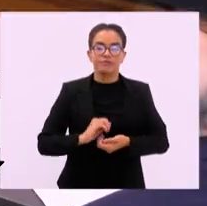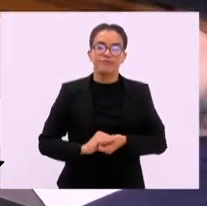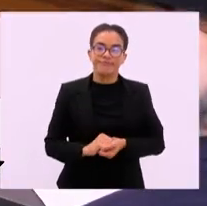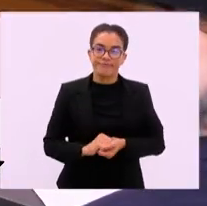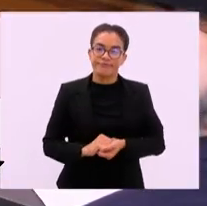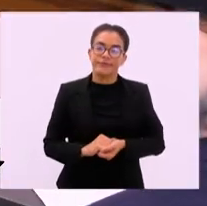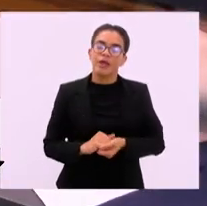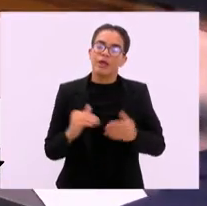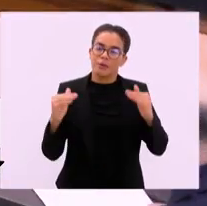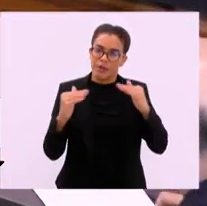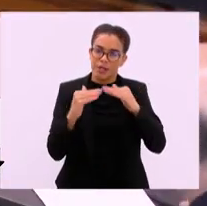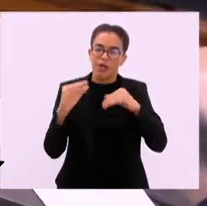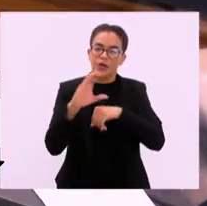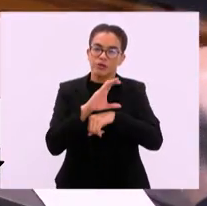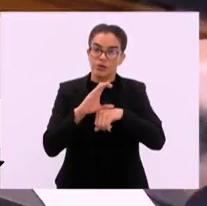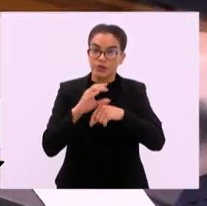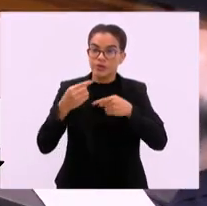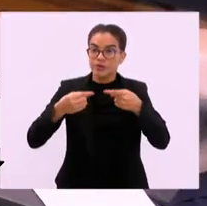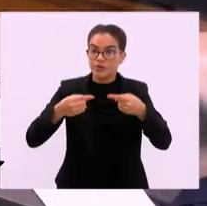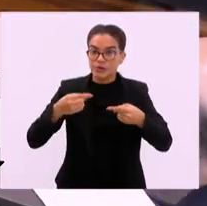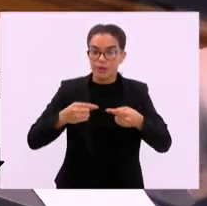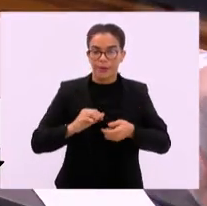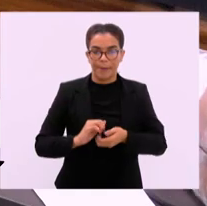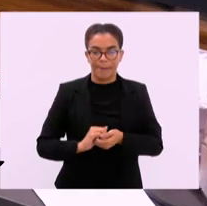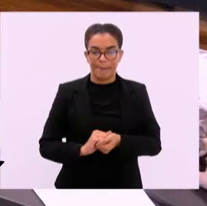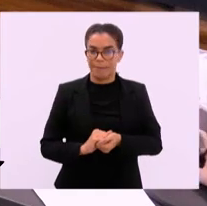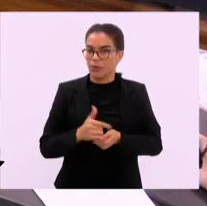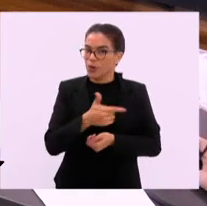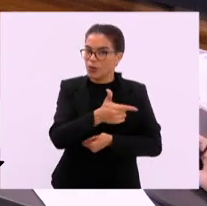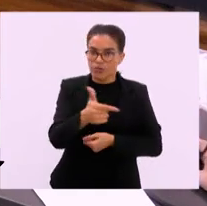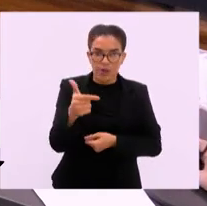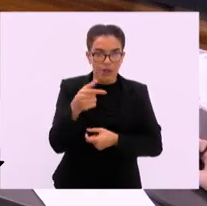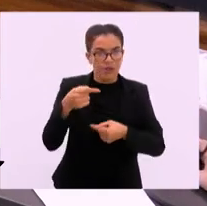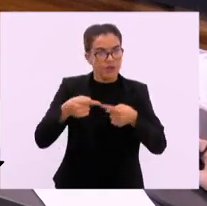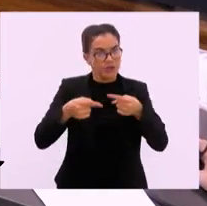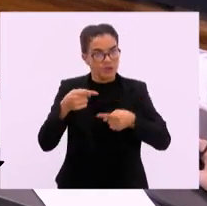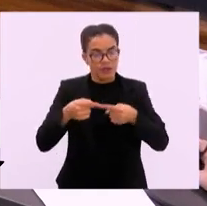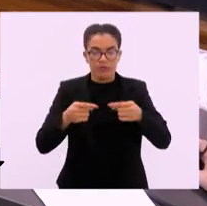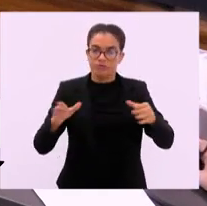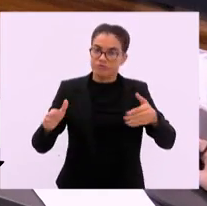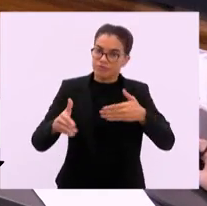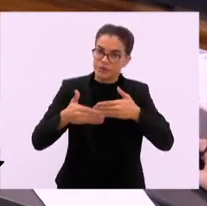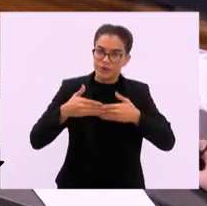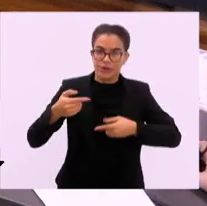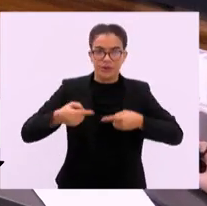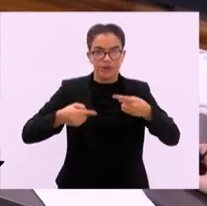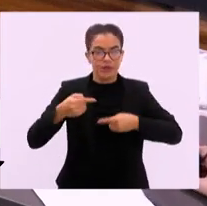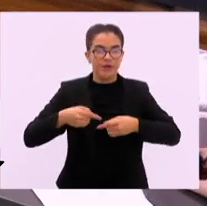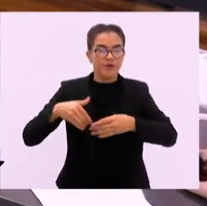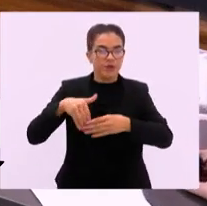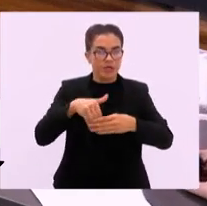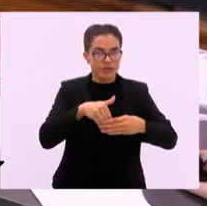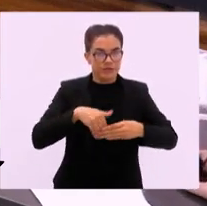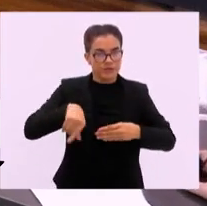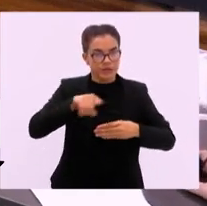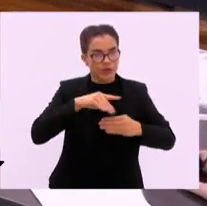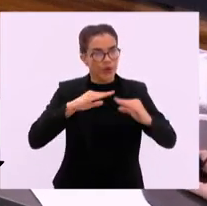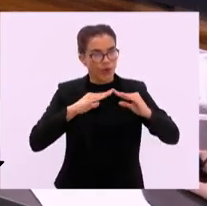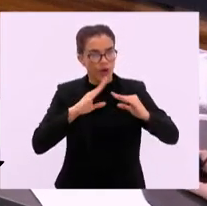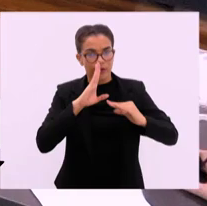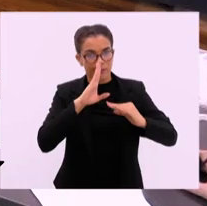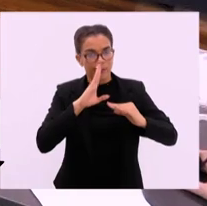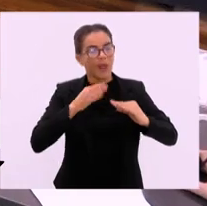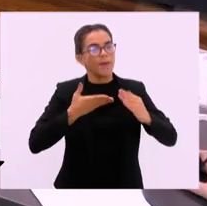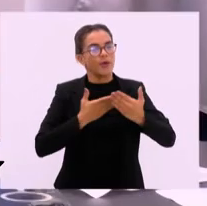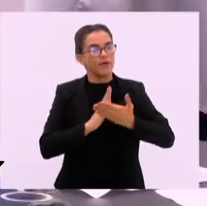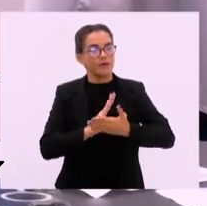Parecer pela condicionalidade, senhor presidente. Em discussão. Não havendo quem queira discutir, encerrada a discussão. Em votação, senhores que aprovam, permaneçam